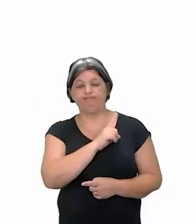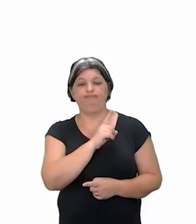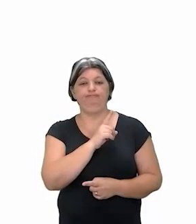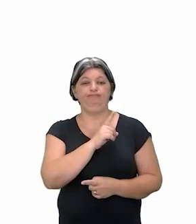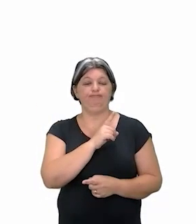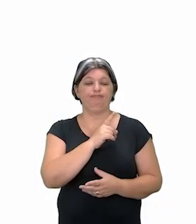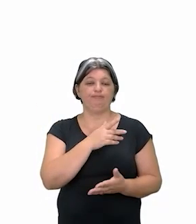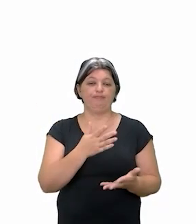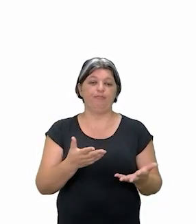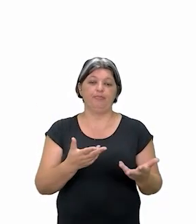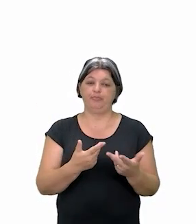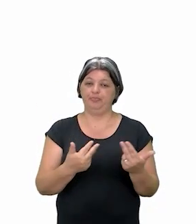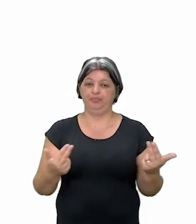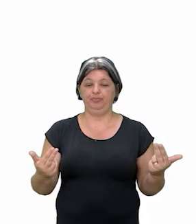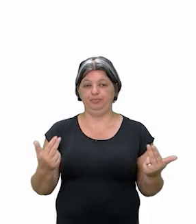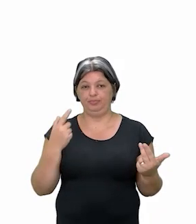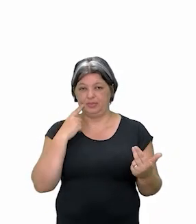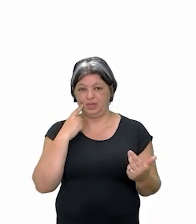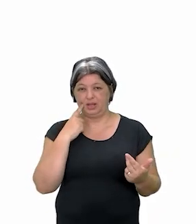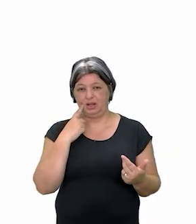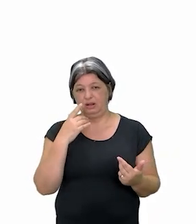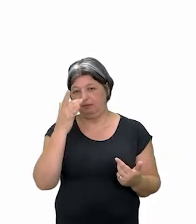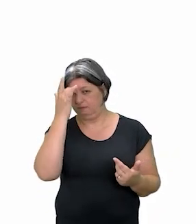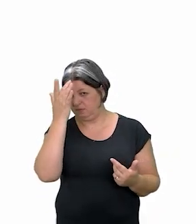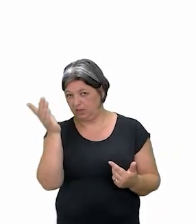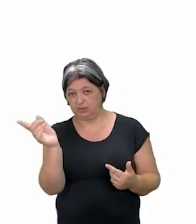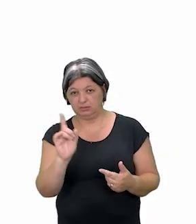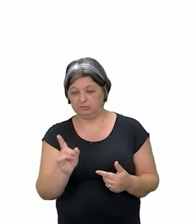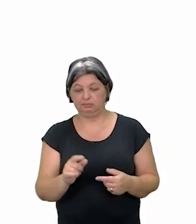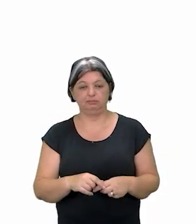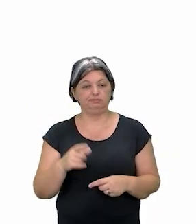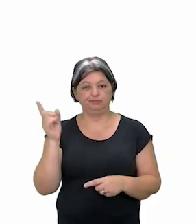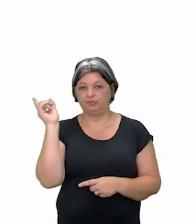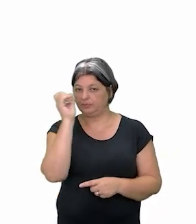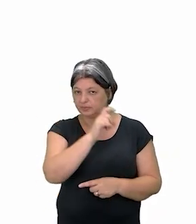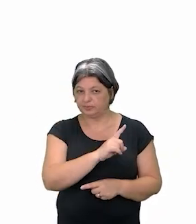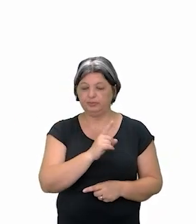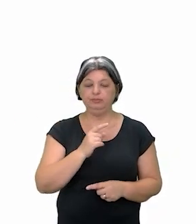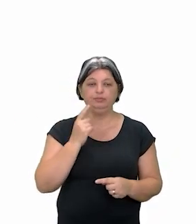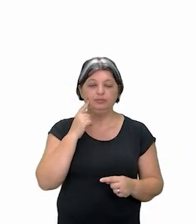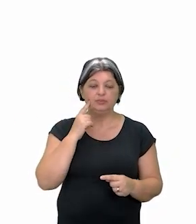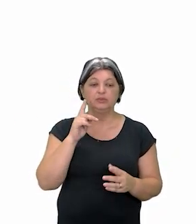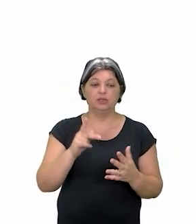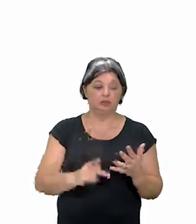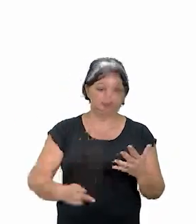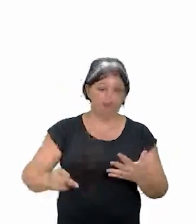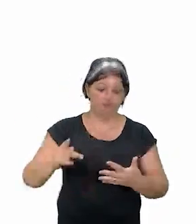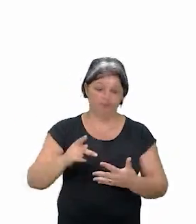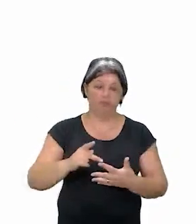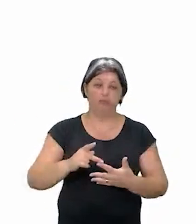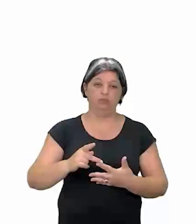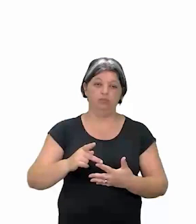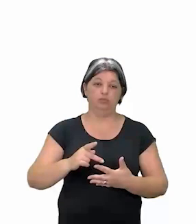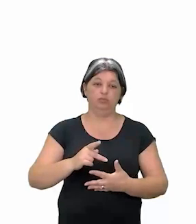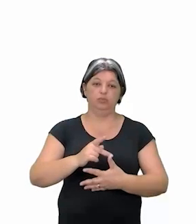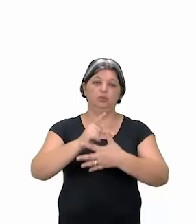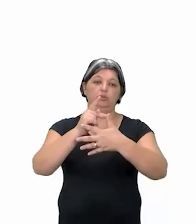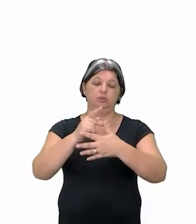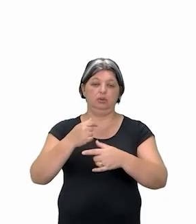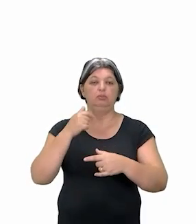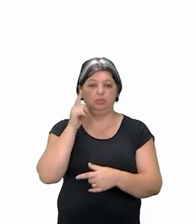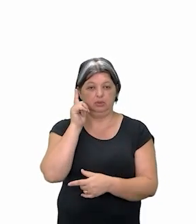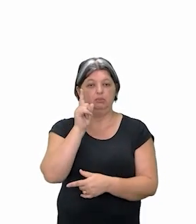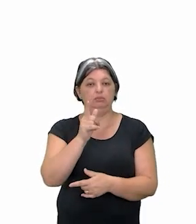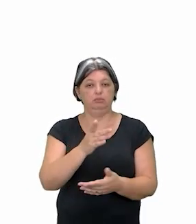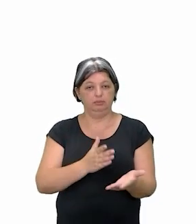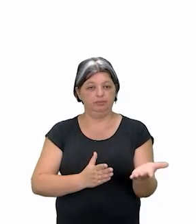aqueles caminhos mais fáceis para a minha aprendizagem, o que eu preciso talvez priorizar, a gente acaba alcançando, né, e